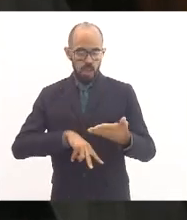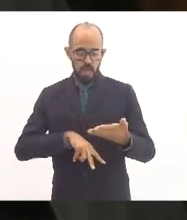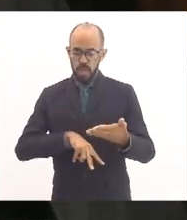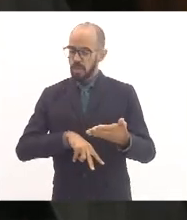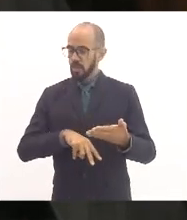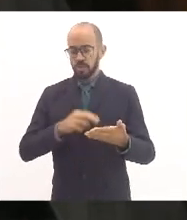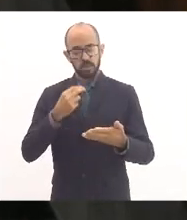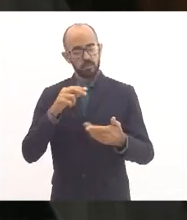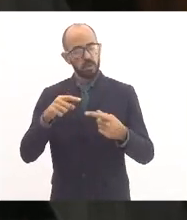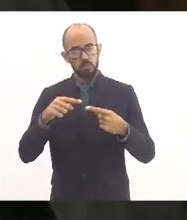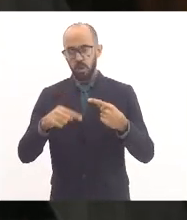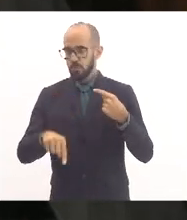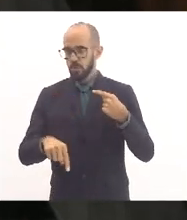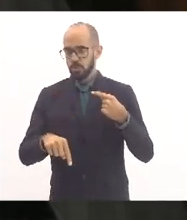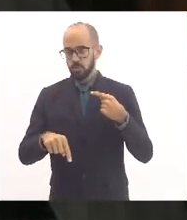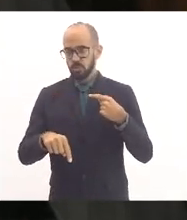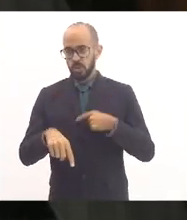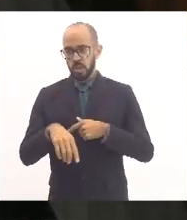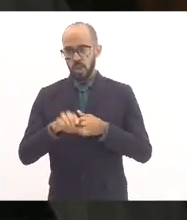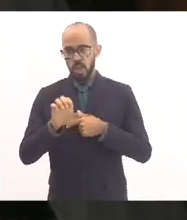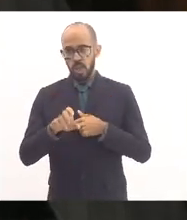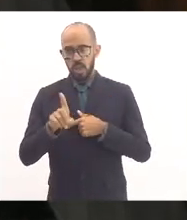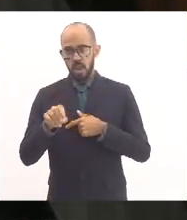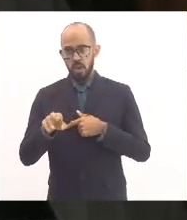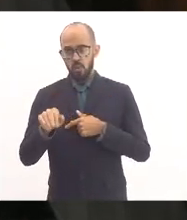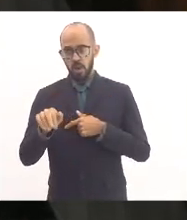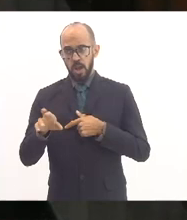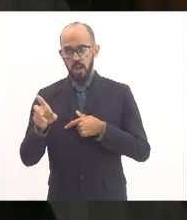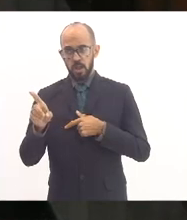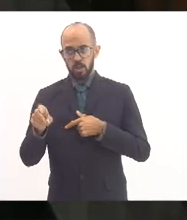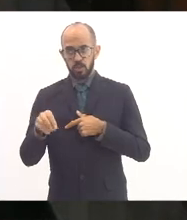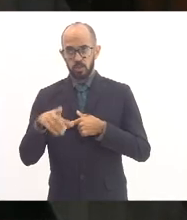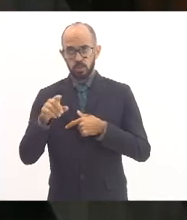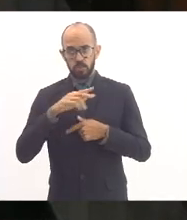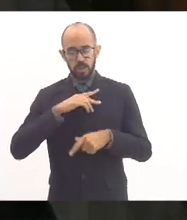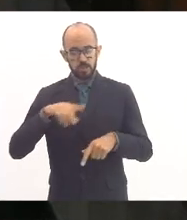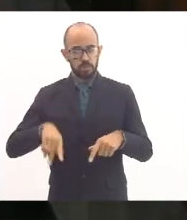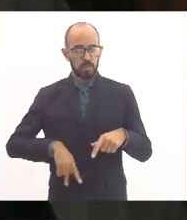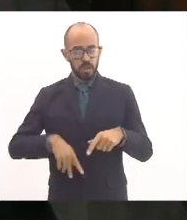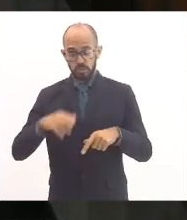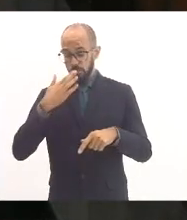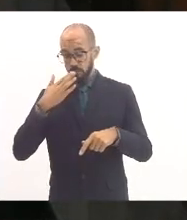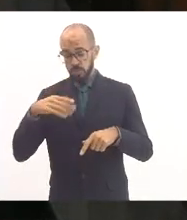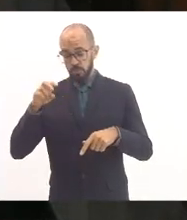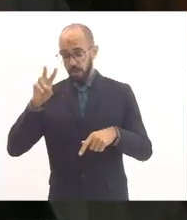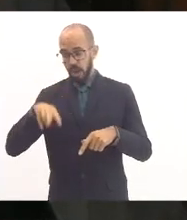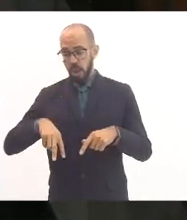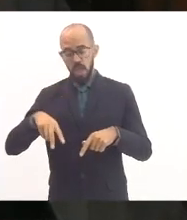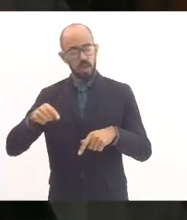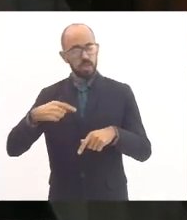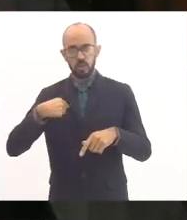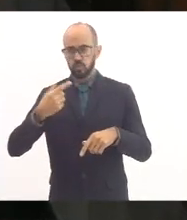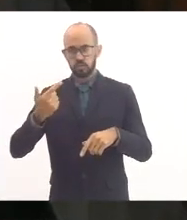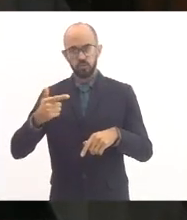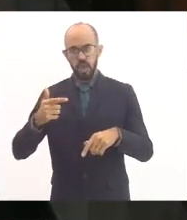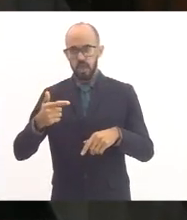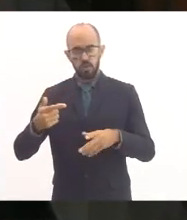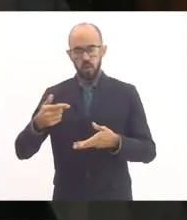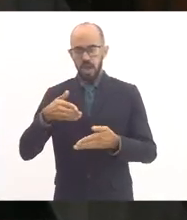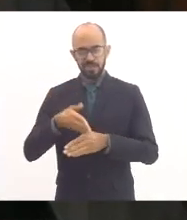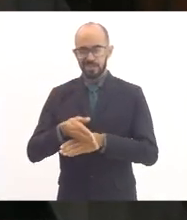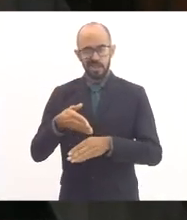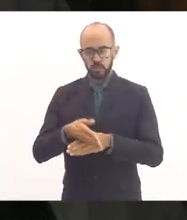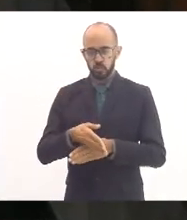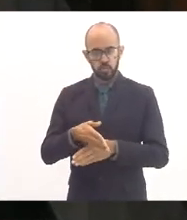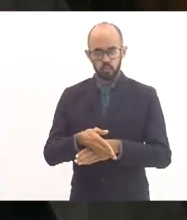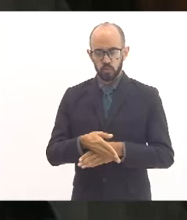Leonardo Affonso Eduardo Miranda Presidente visto do sindelpol pediram para ver e não tiver acesso os dois sindicatos da categoria